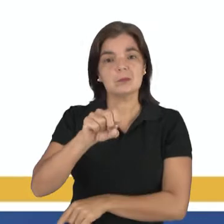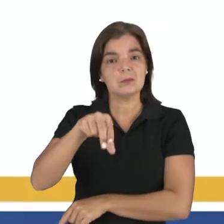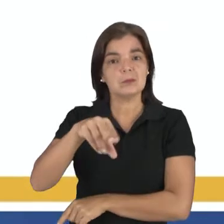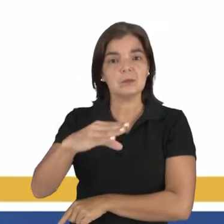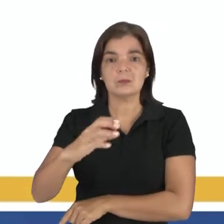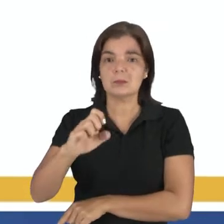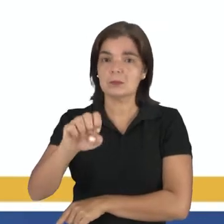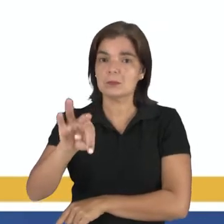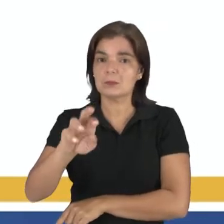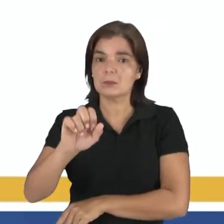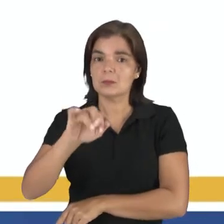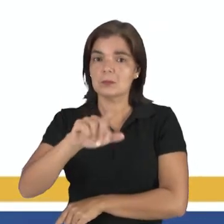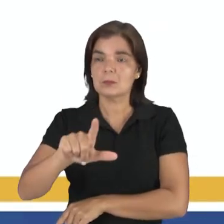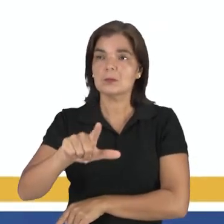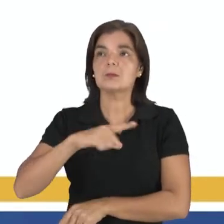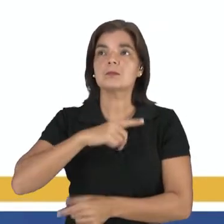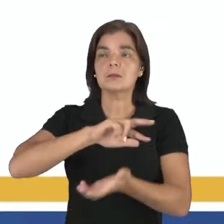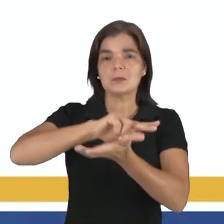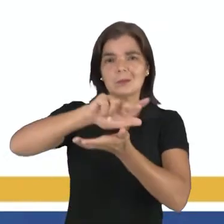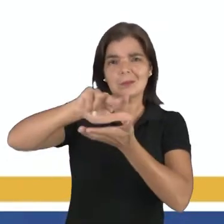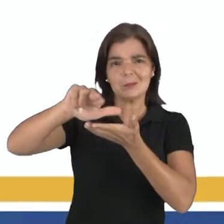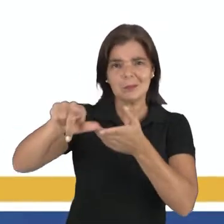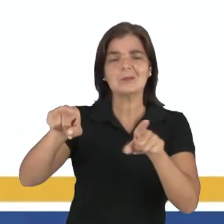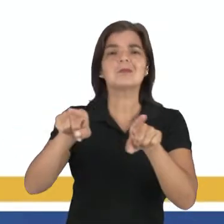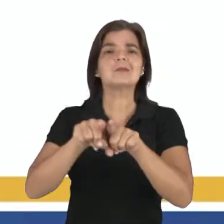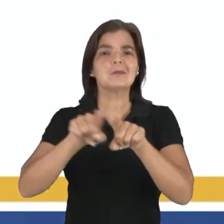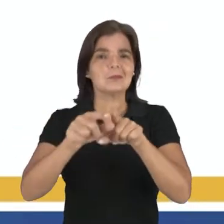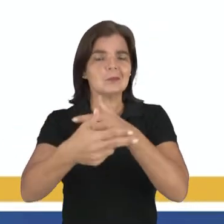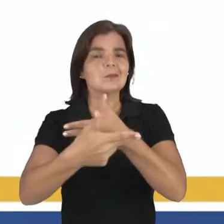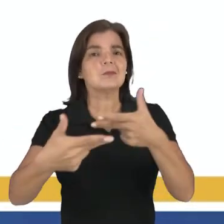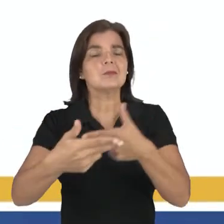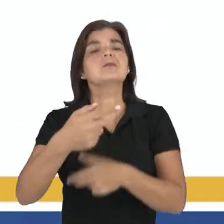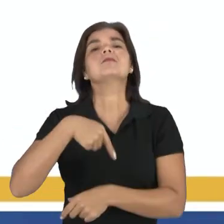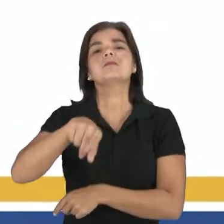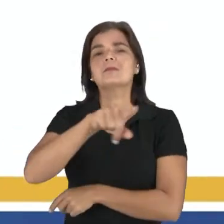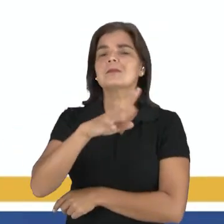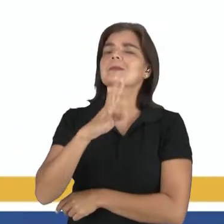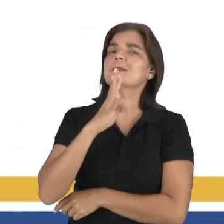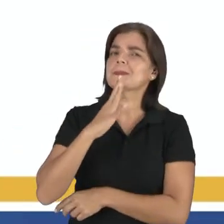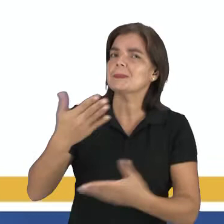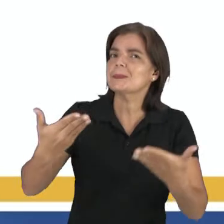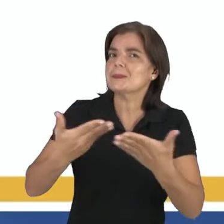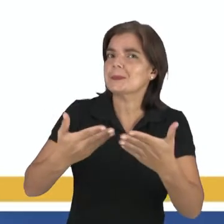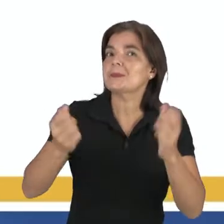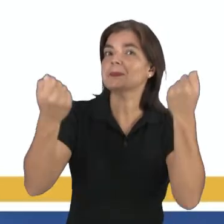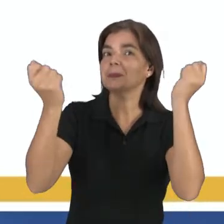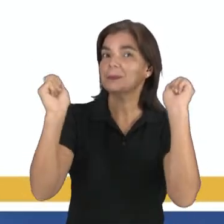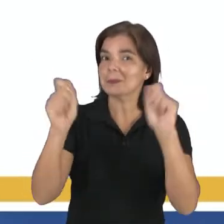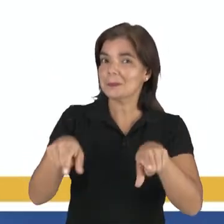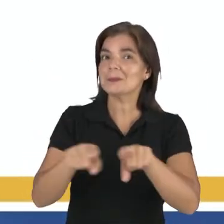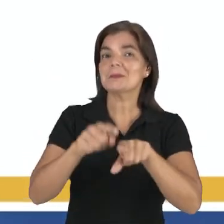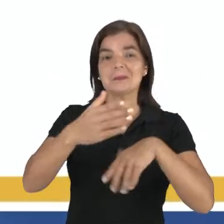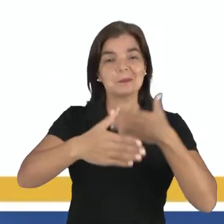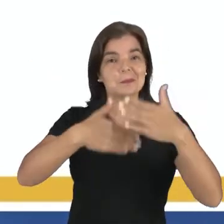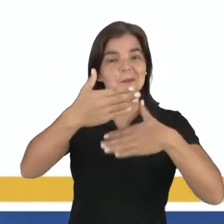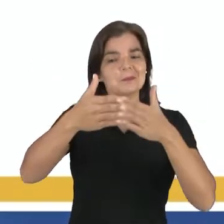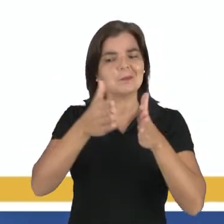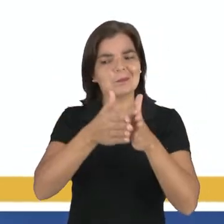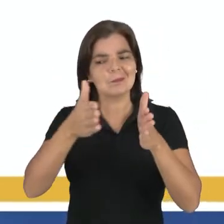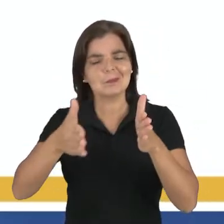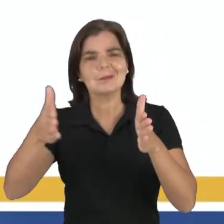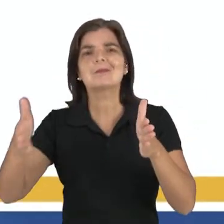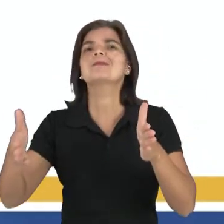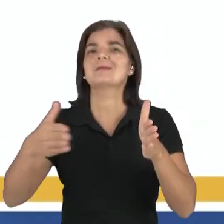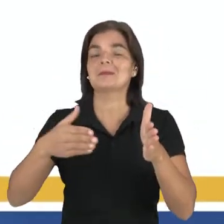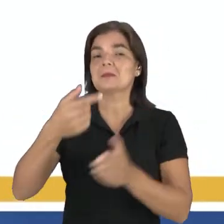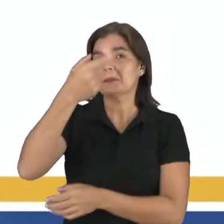ancestral surgiram essa variedade de espécies que nós conhecemos hoje. Pode-se dizer, então, que a evolução é o processo pelo